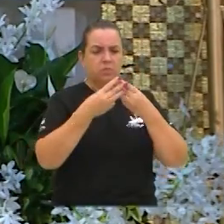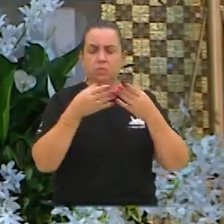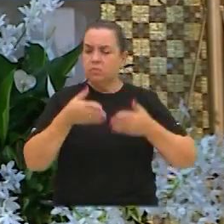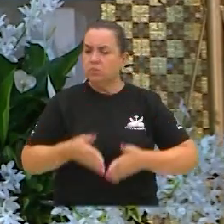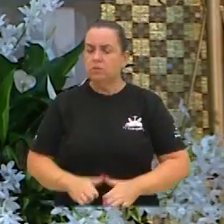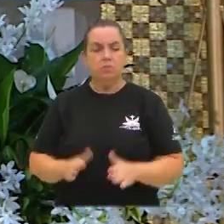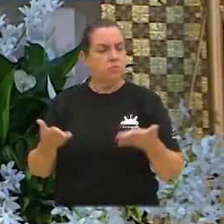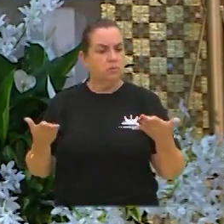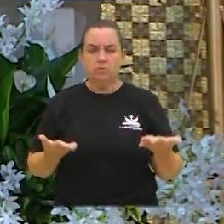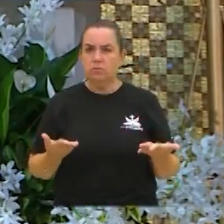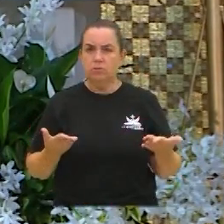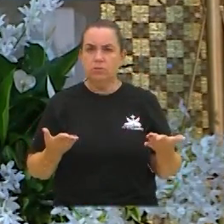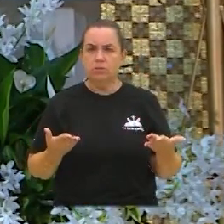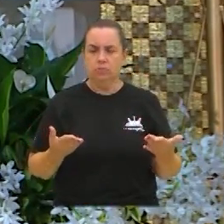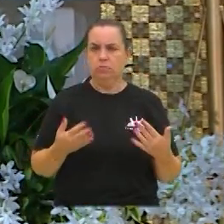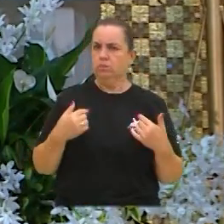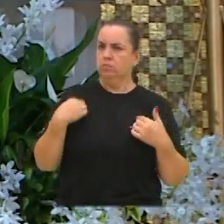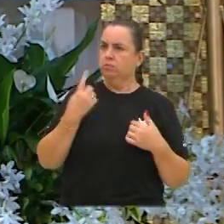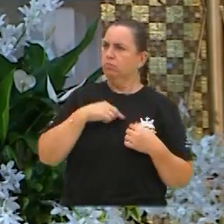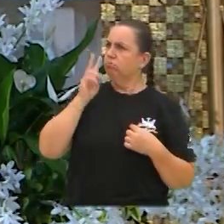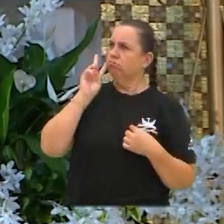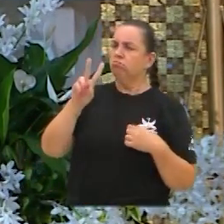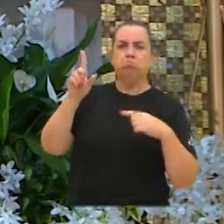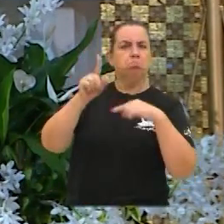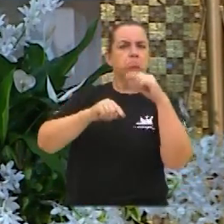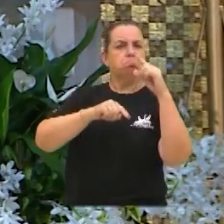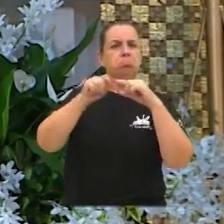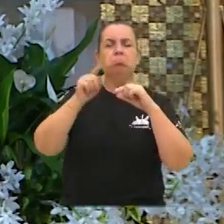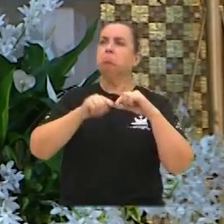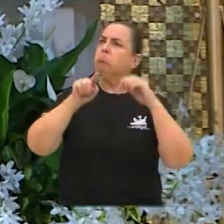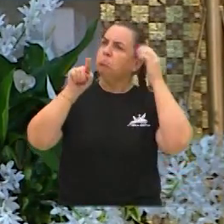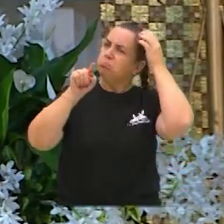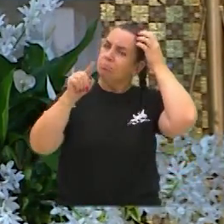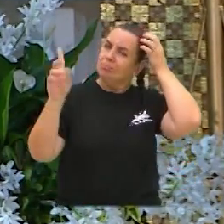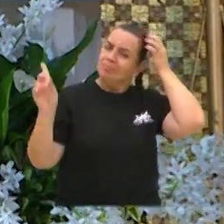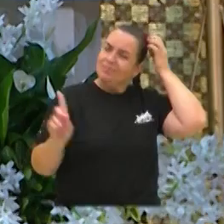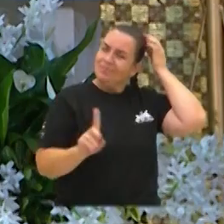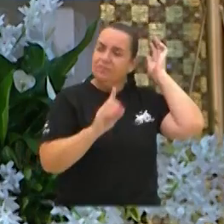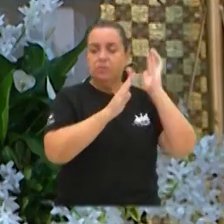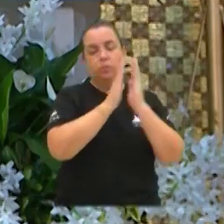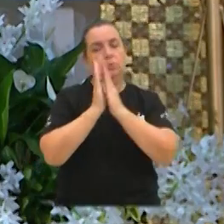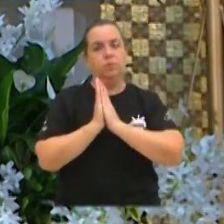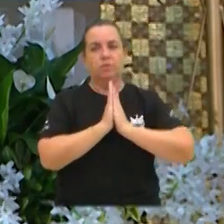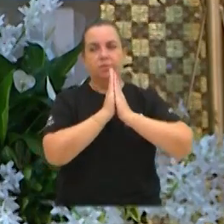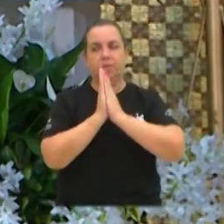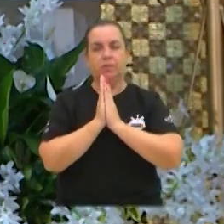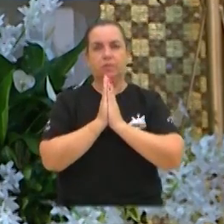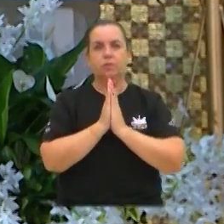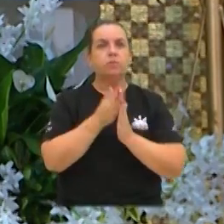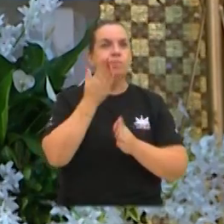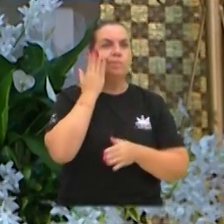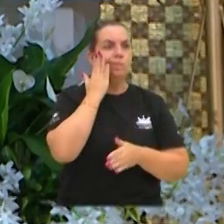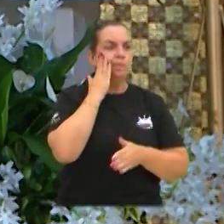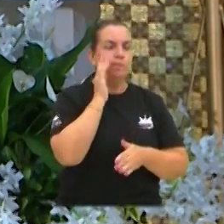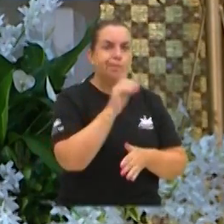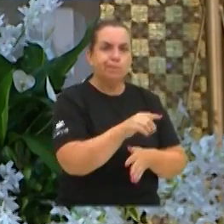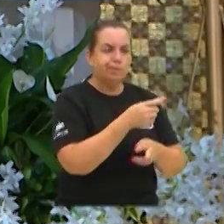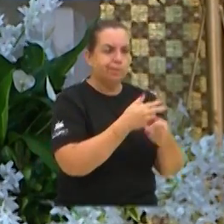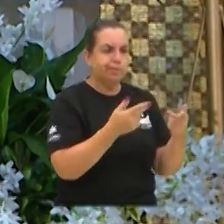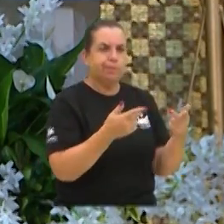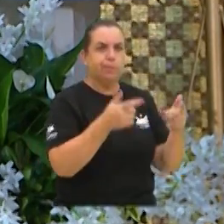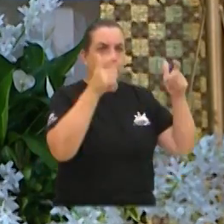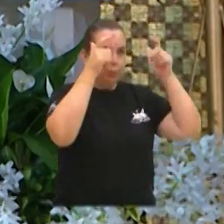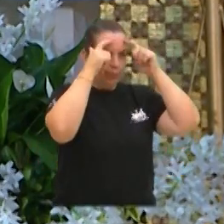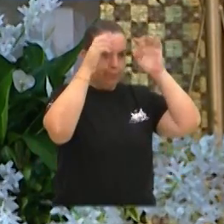nascer? Nós vimos a sua estrela no Oriente e viemos adorá-lo. Ao saber disso, o